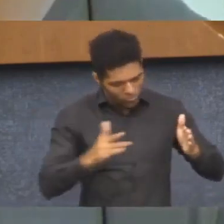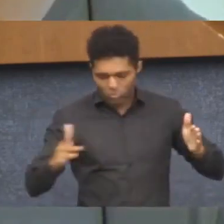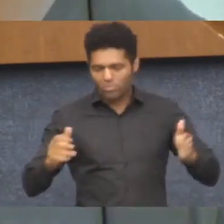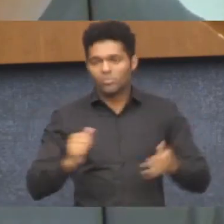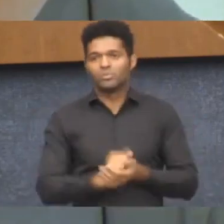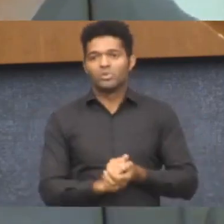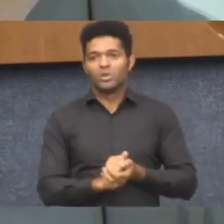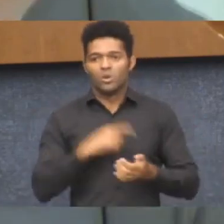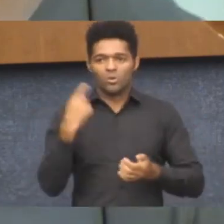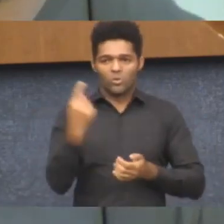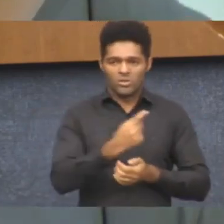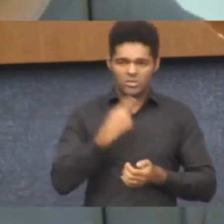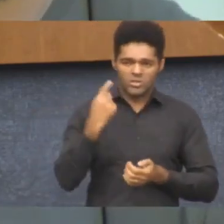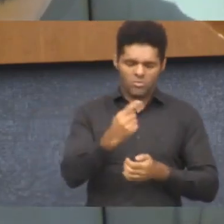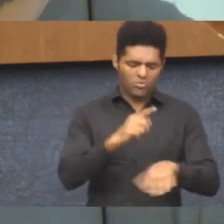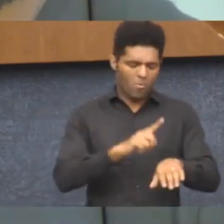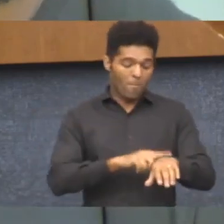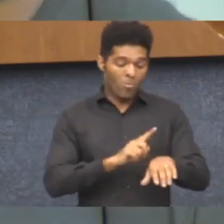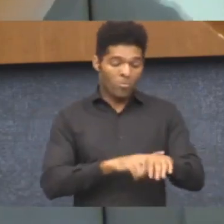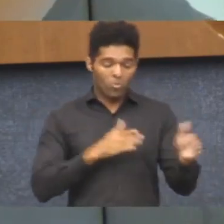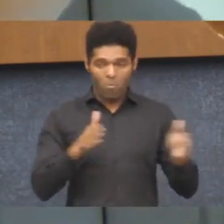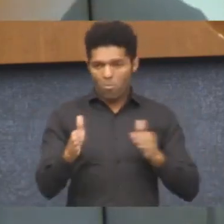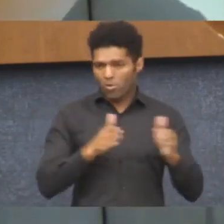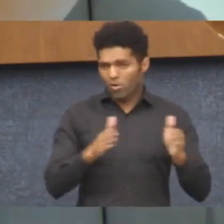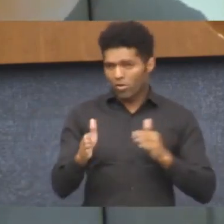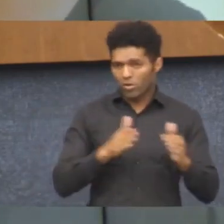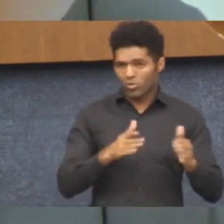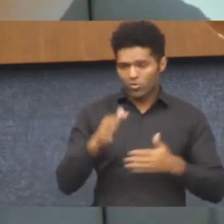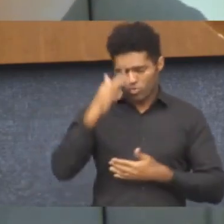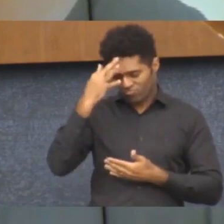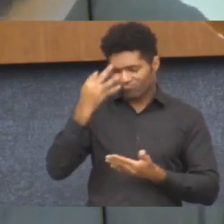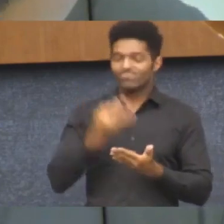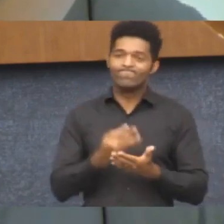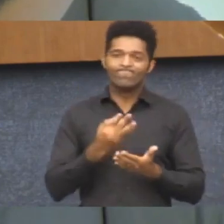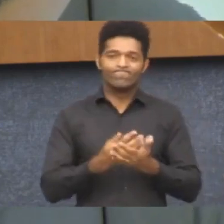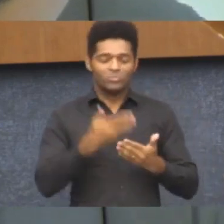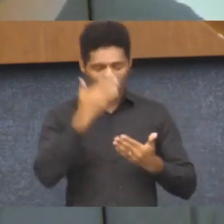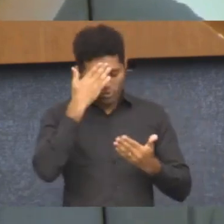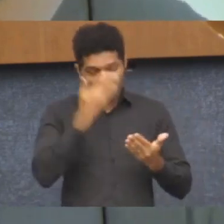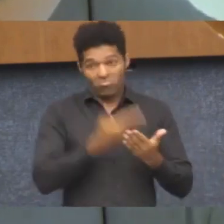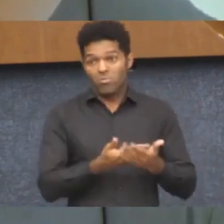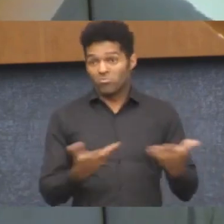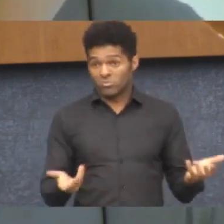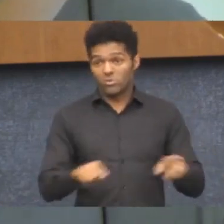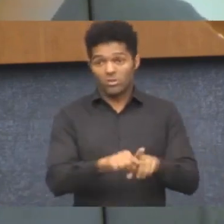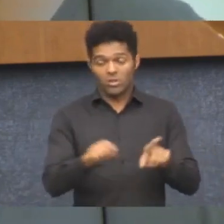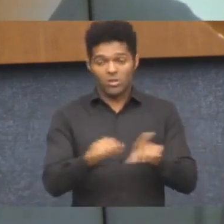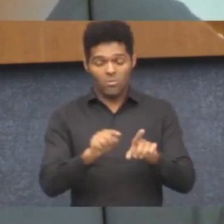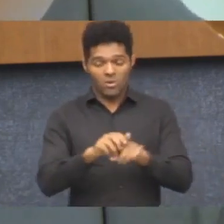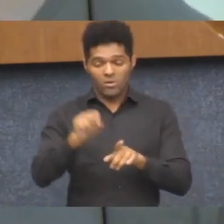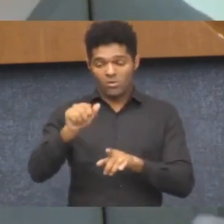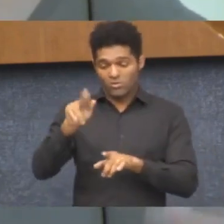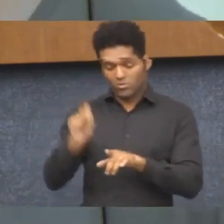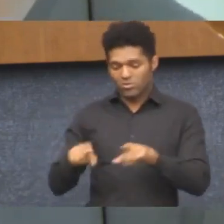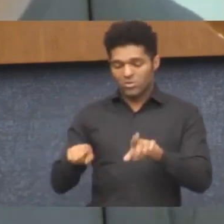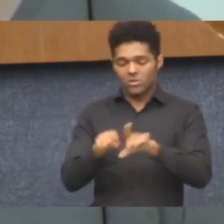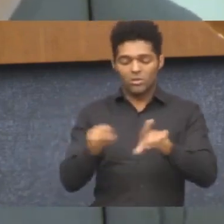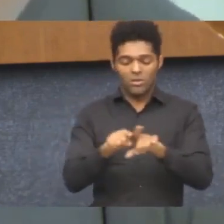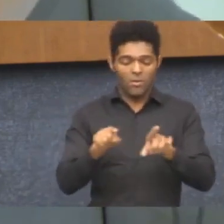Nós estamos num momento assim, de grandes esperanças com o SUS e com a medicina de família e comunidade. Existe uma